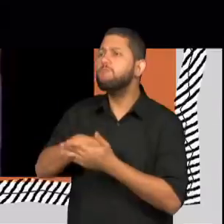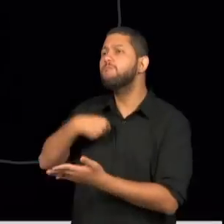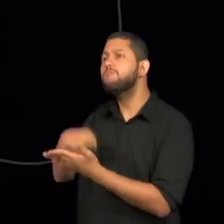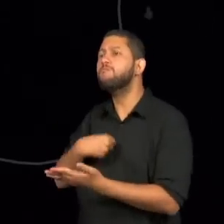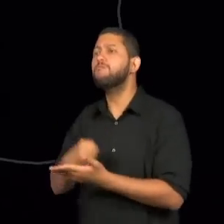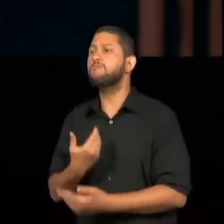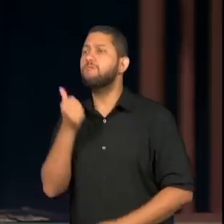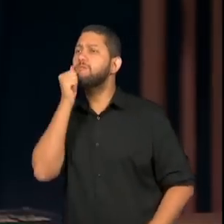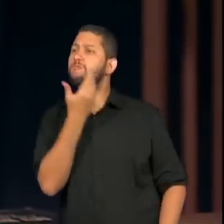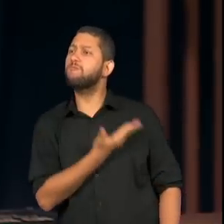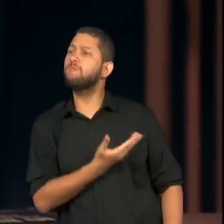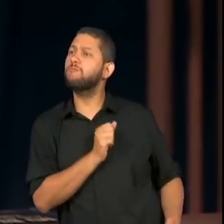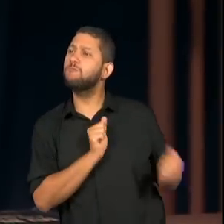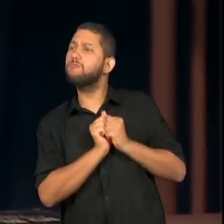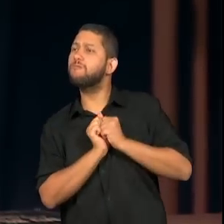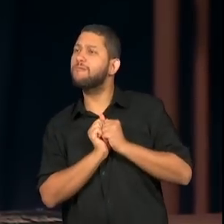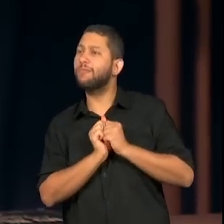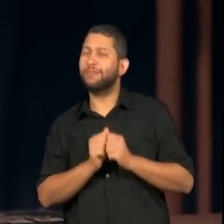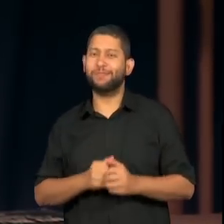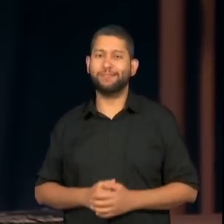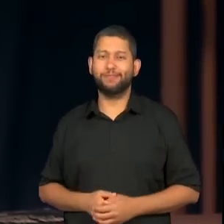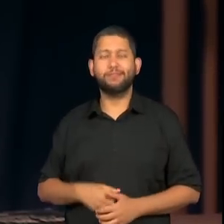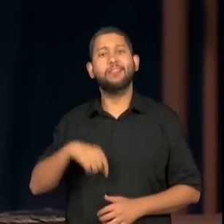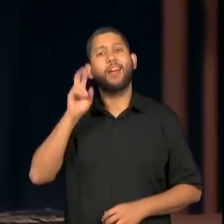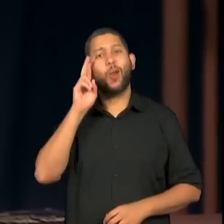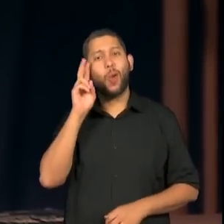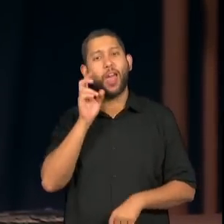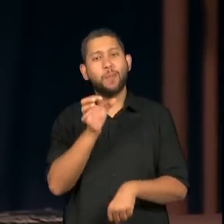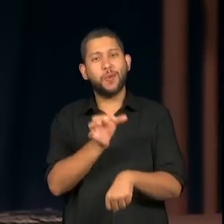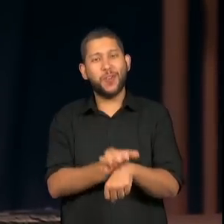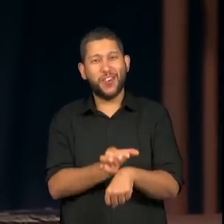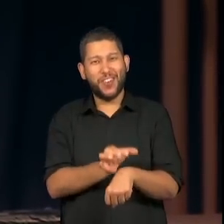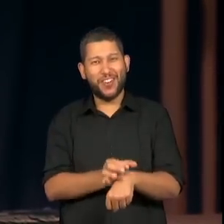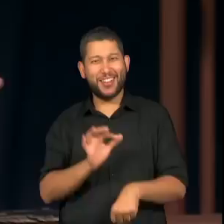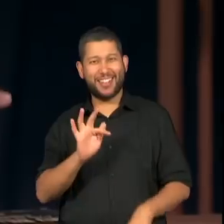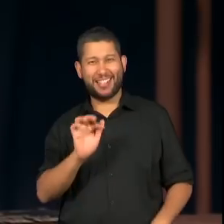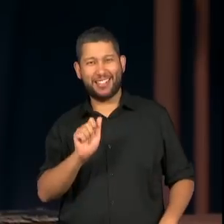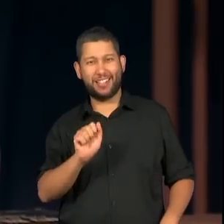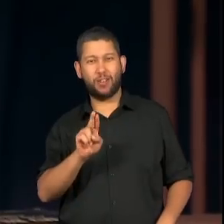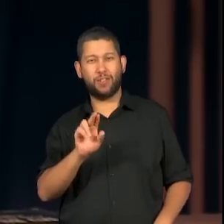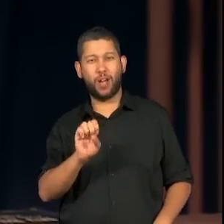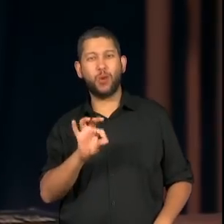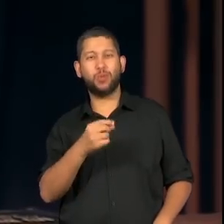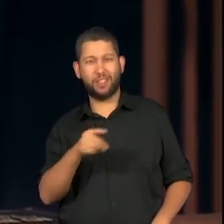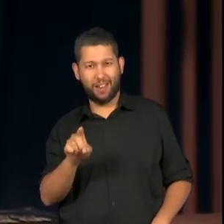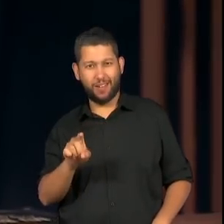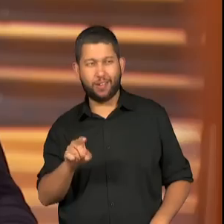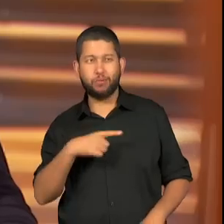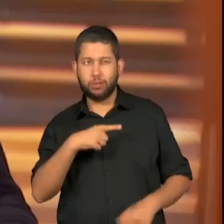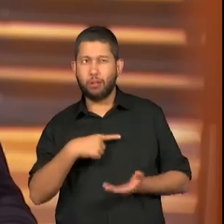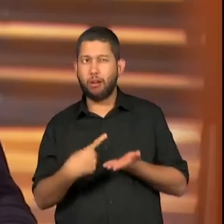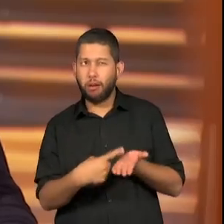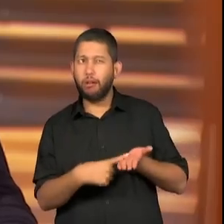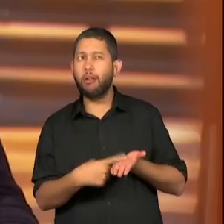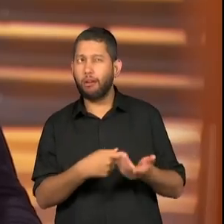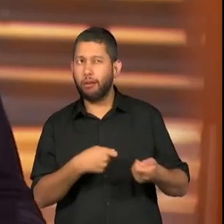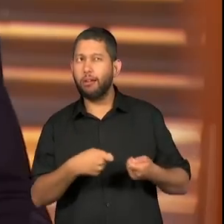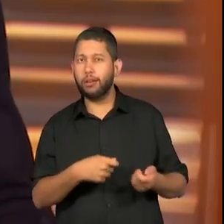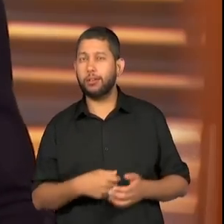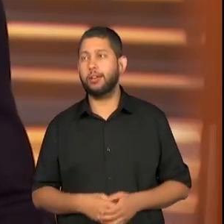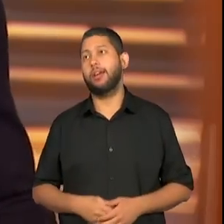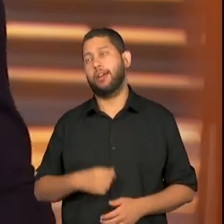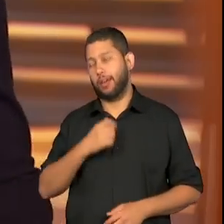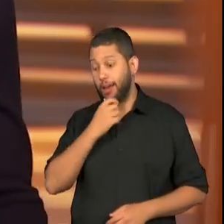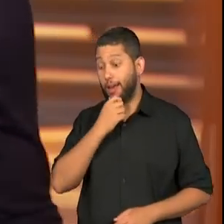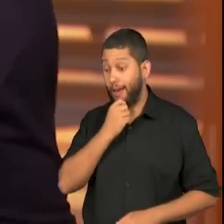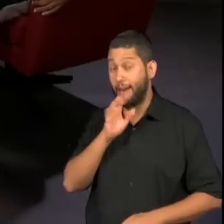Mina. Eu tô me lembrando do Faustão, primeira vez que você foi lá. Teve uma negociação ali para você, né? Qual foi? Cara, essa